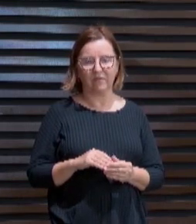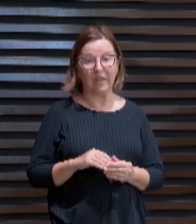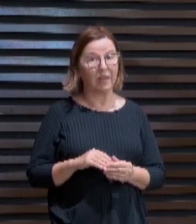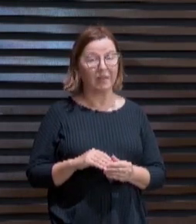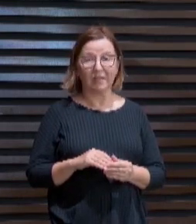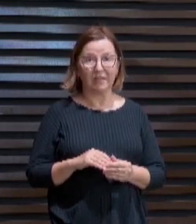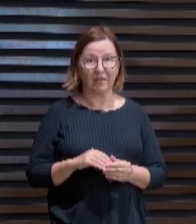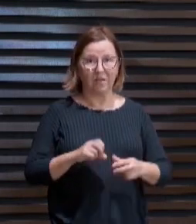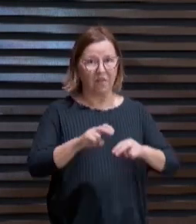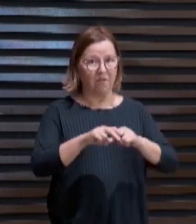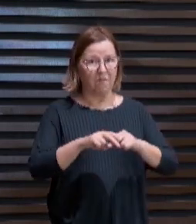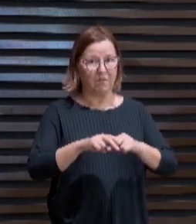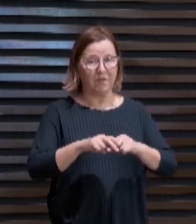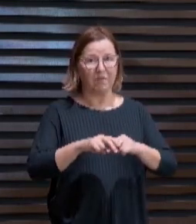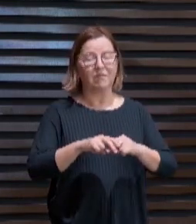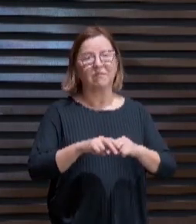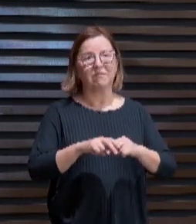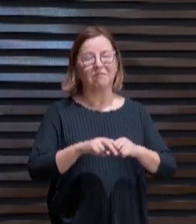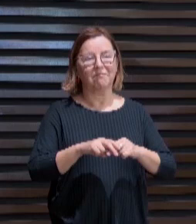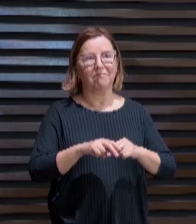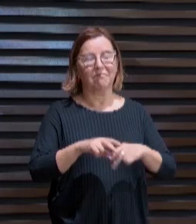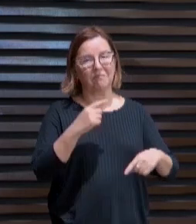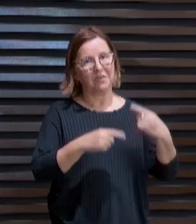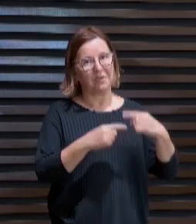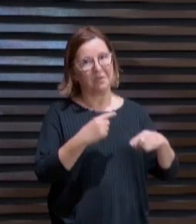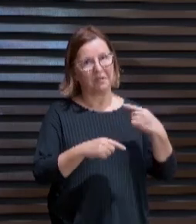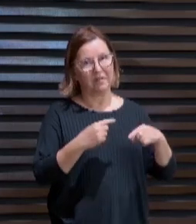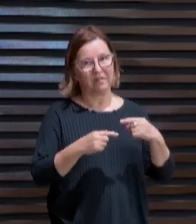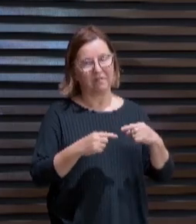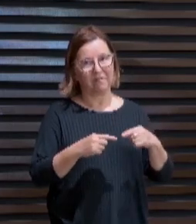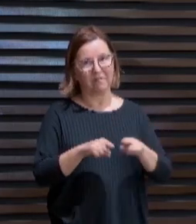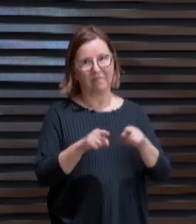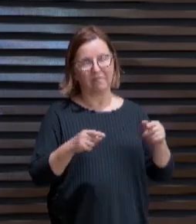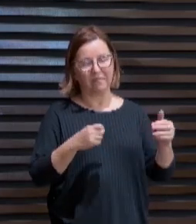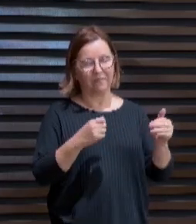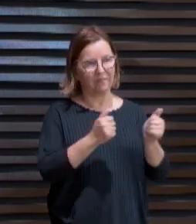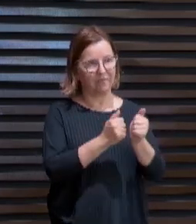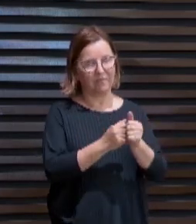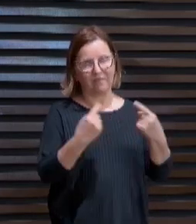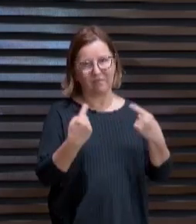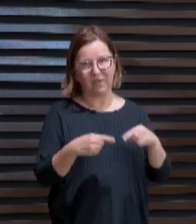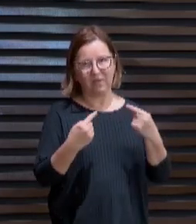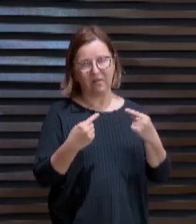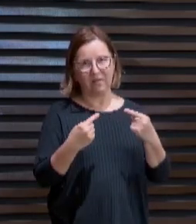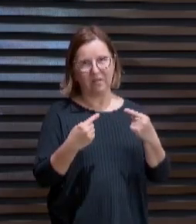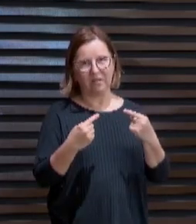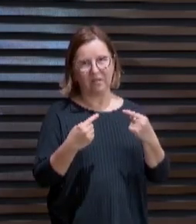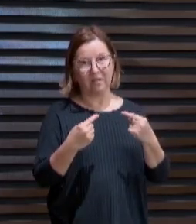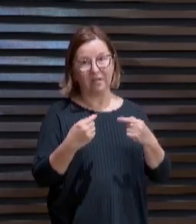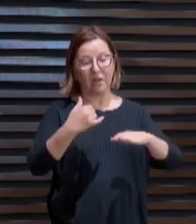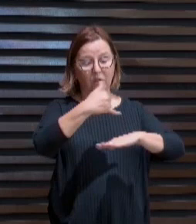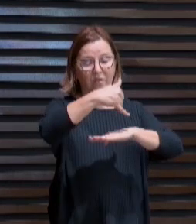políticos, geopolíticos. No fundo, a perseguição é contra o ungido.